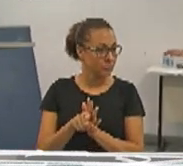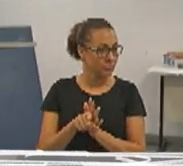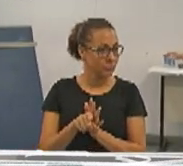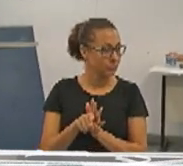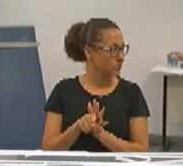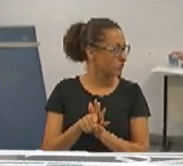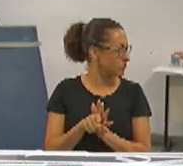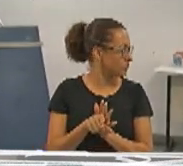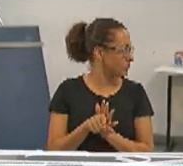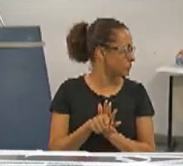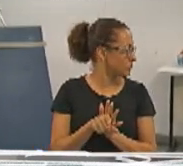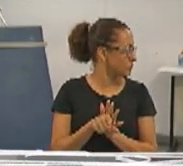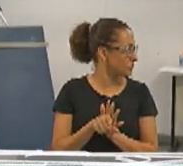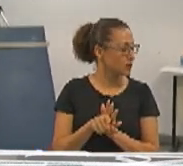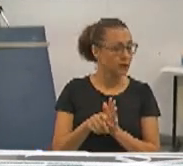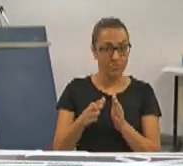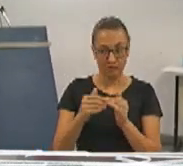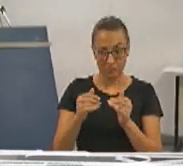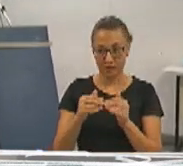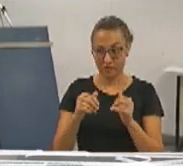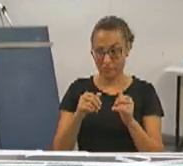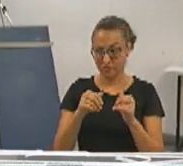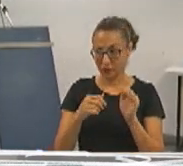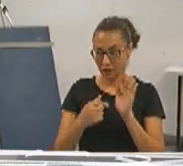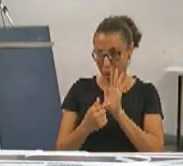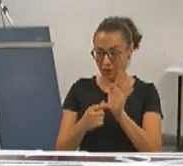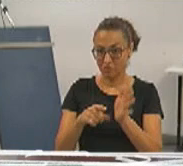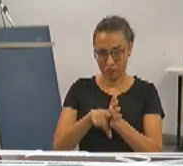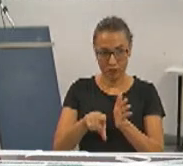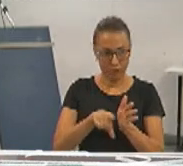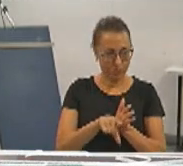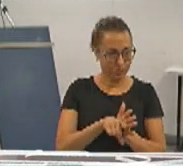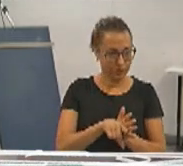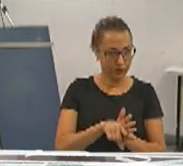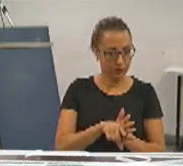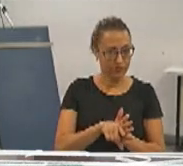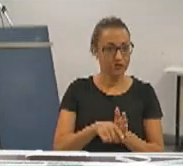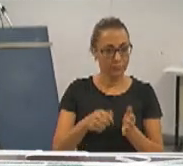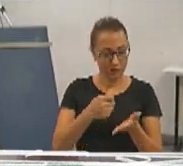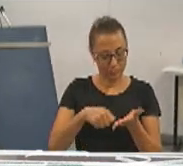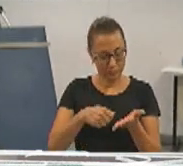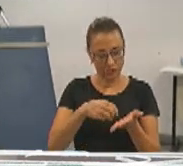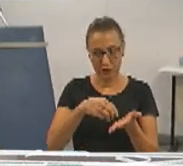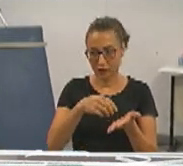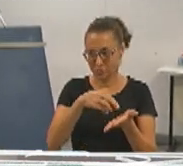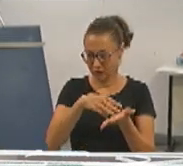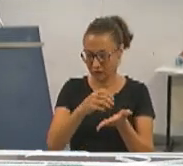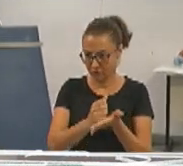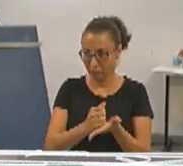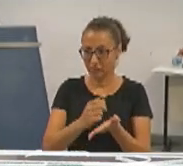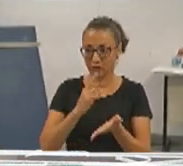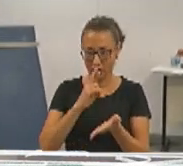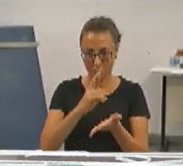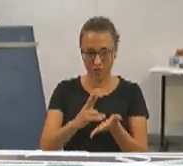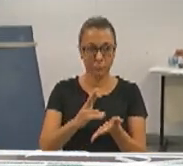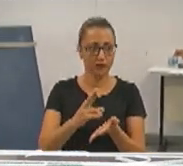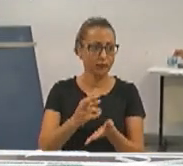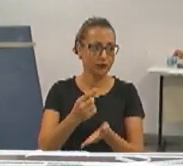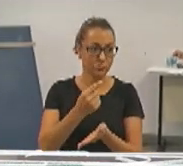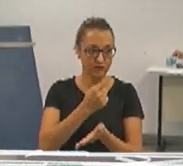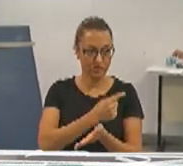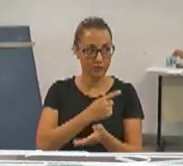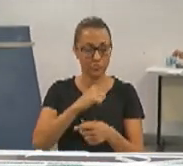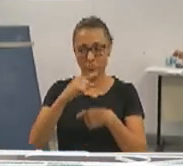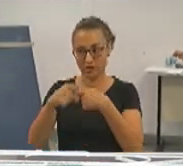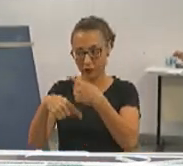Eu peço que se manifeste através das perguntas que podem ser inscritas através e respondidas devidamente no